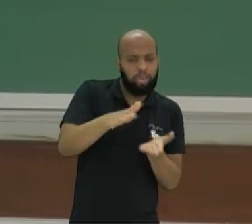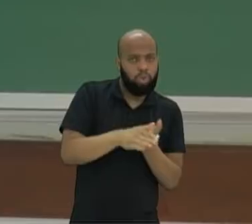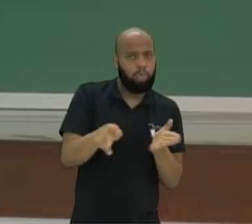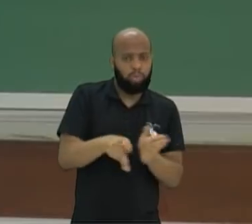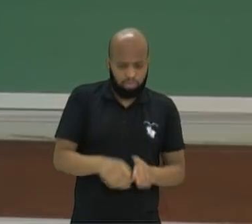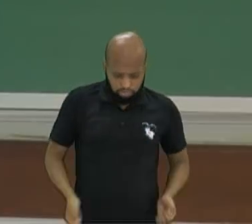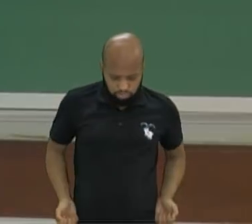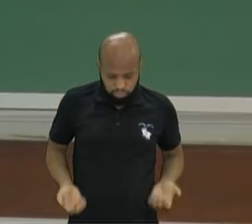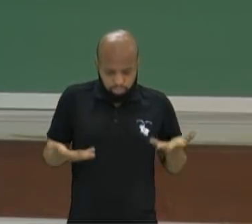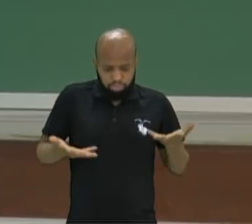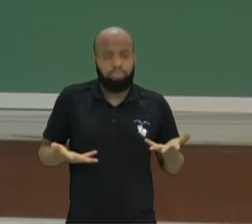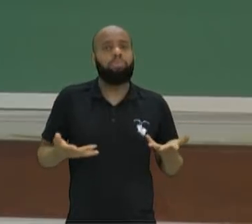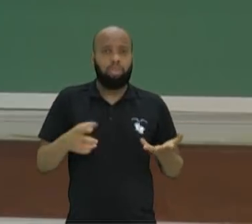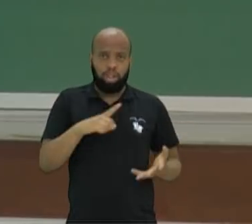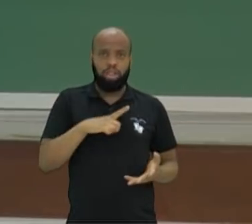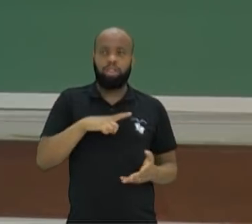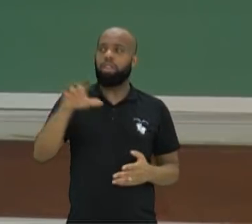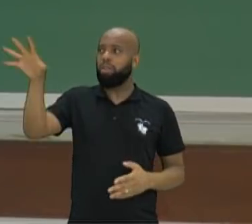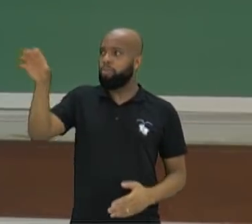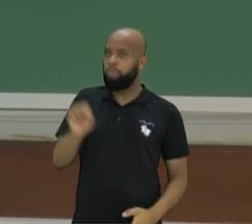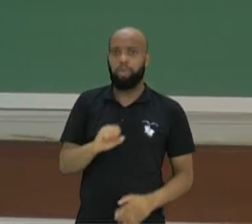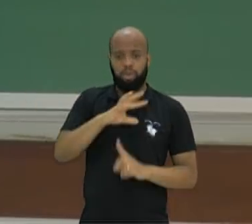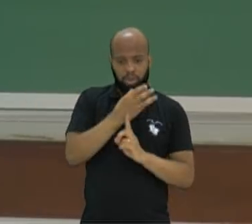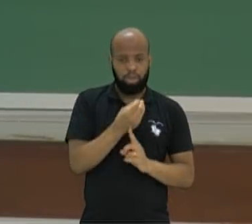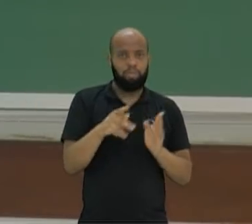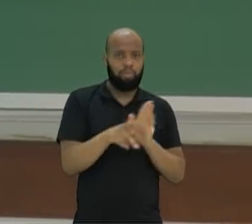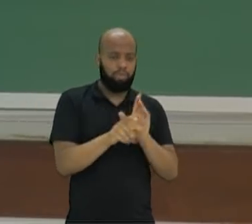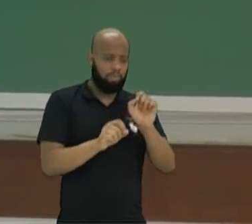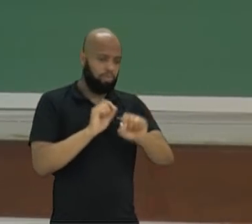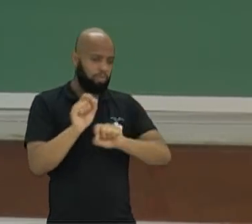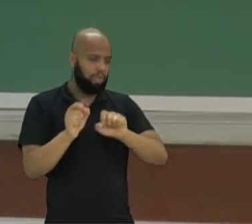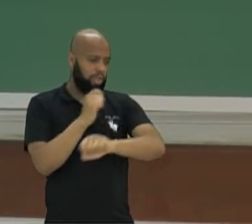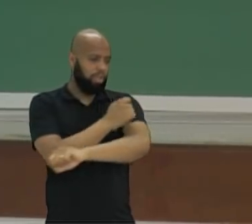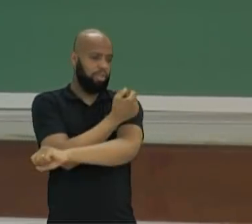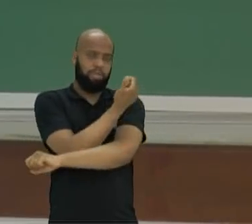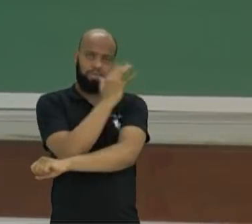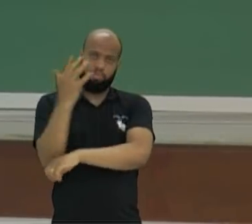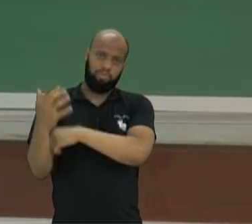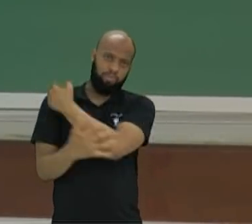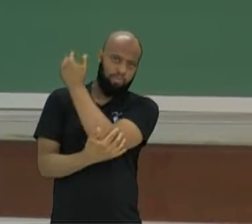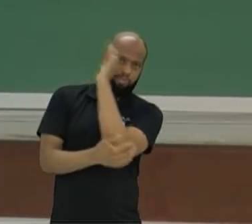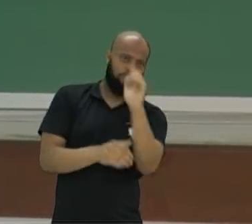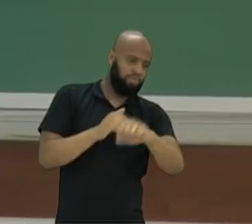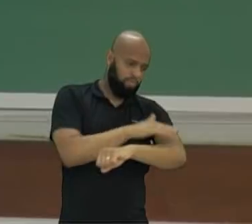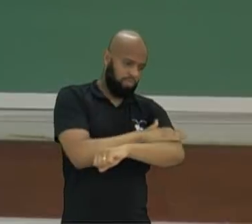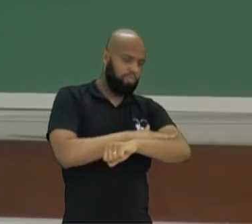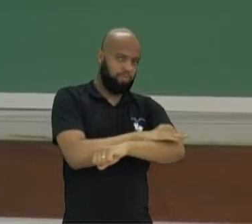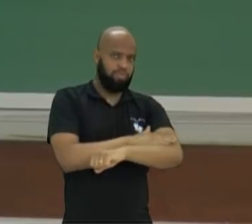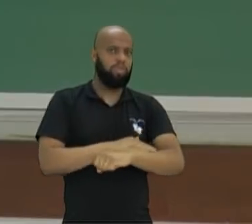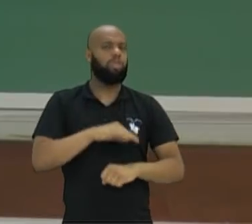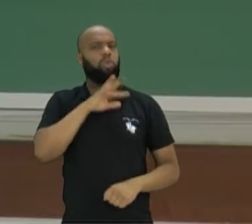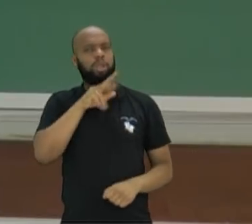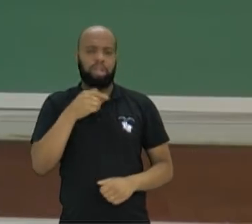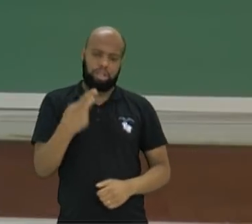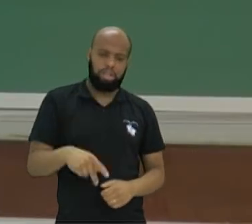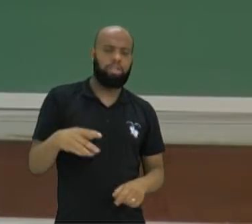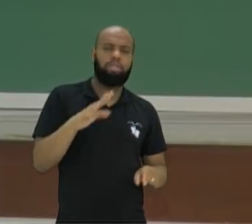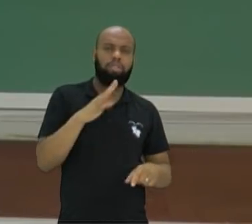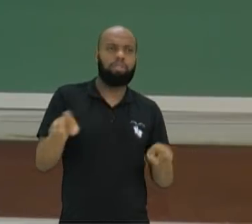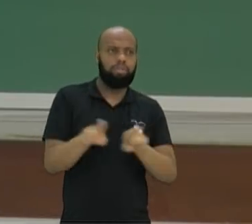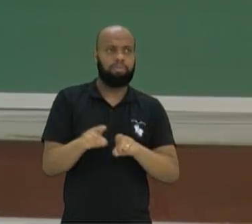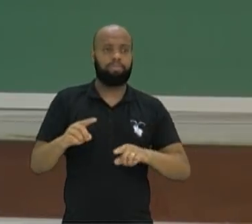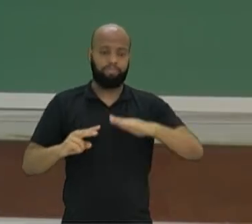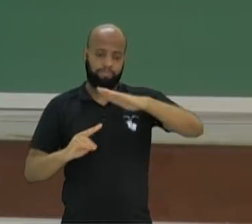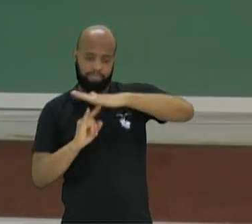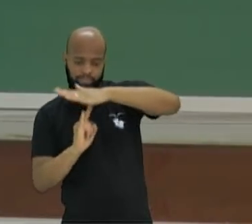do próprio bolso. Ele trouxe artistas, botânicos, cientistas para conhecer a nossa fauna e flora. Vai ser uma aula bem bacana. E a história da ponte